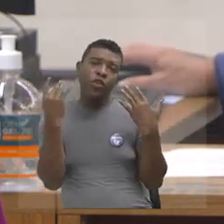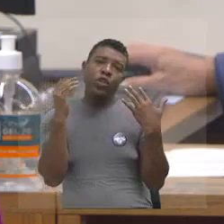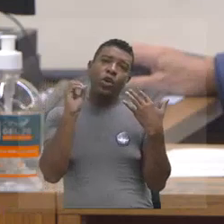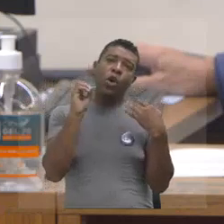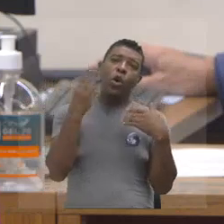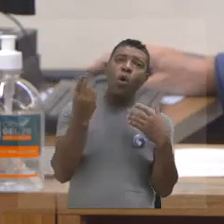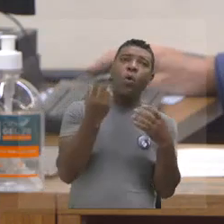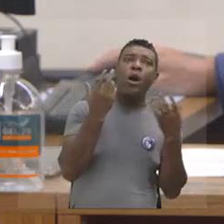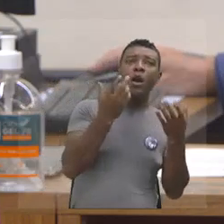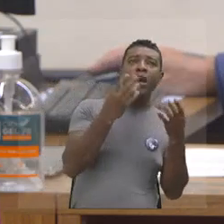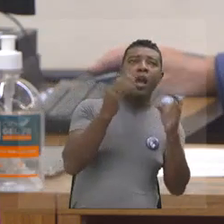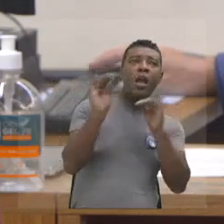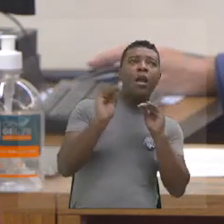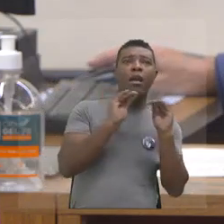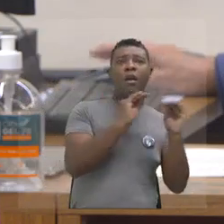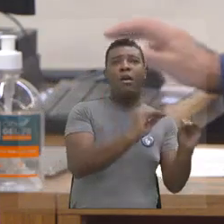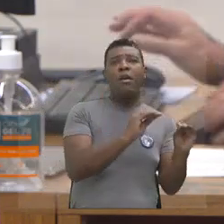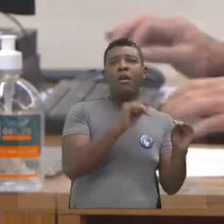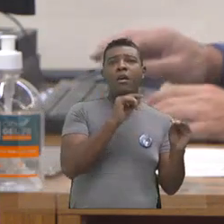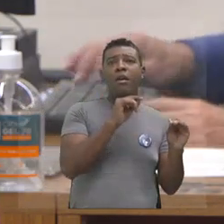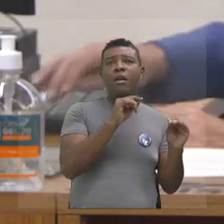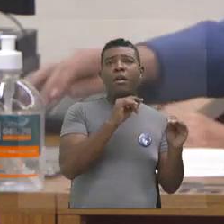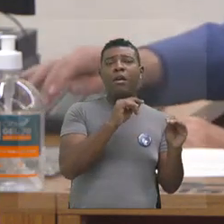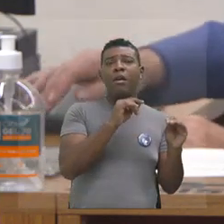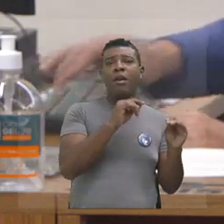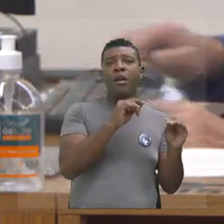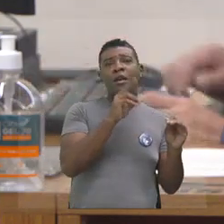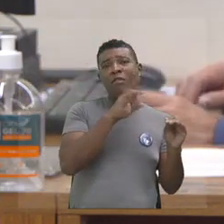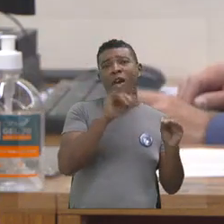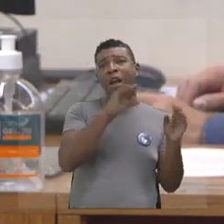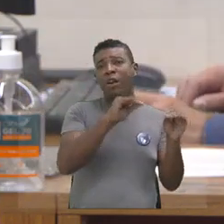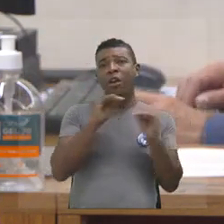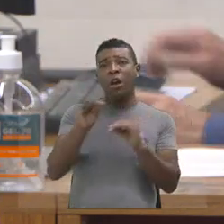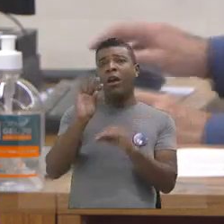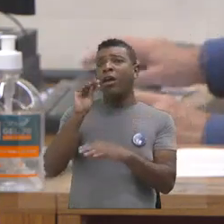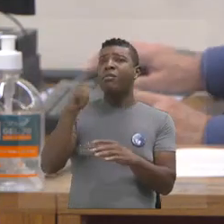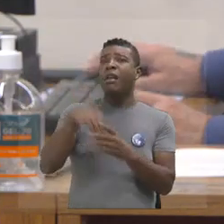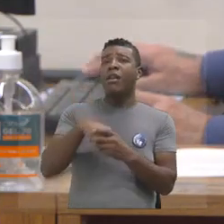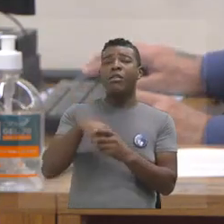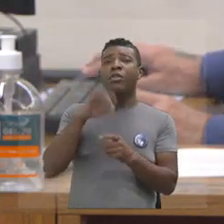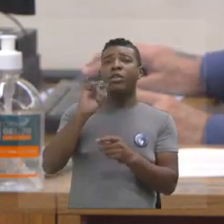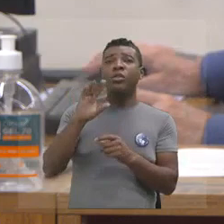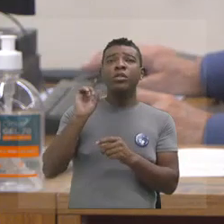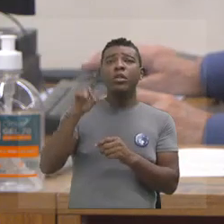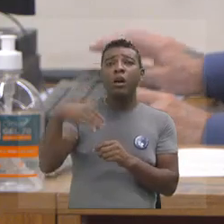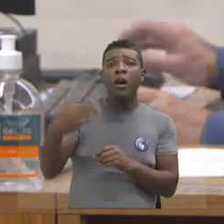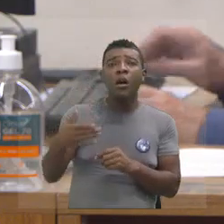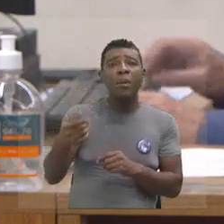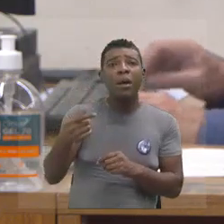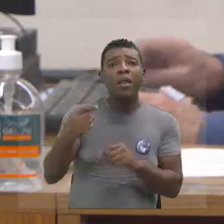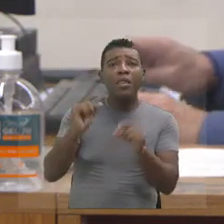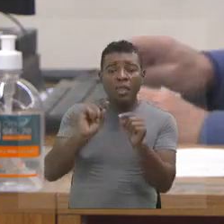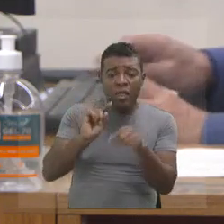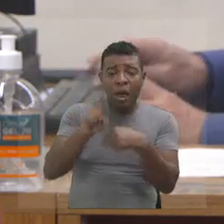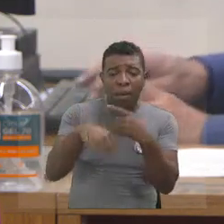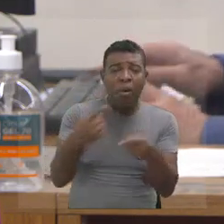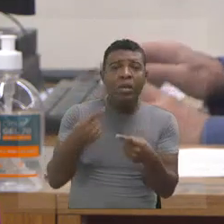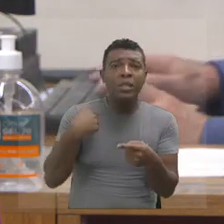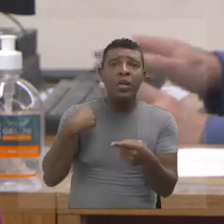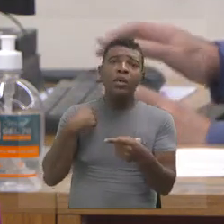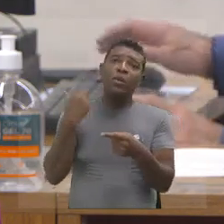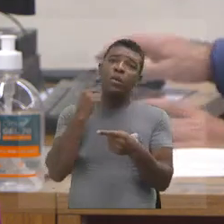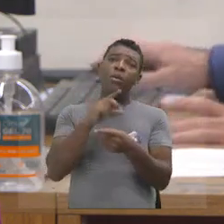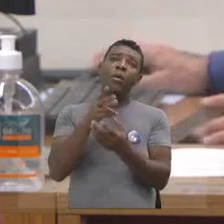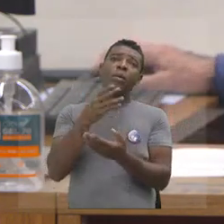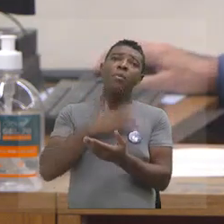colocá-la na estrutura da fundação Estadual do meio ambiente é só para que eu possa depois da sequência aí aos meus processos de